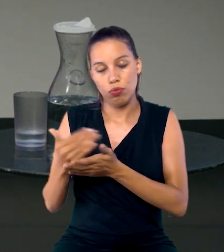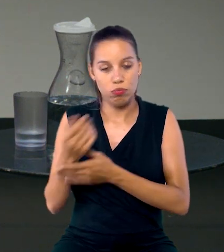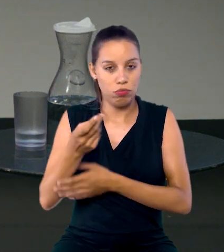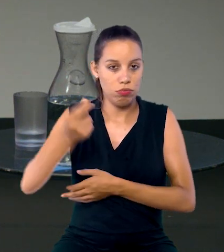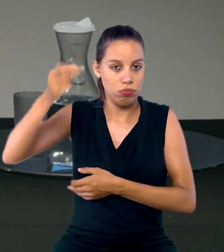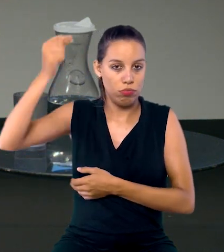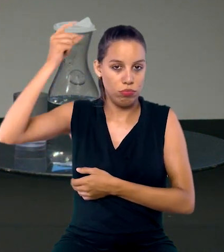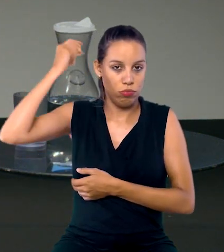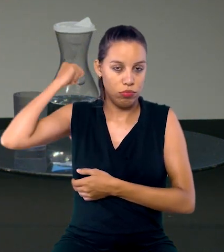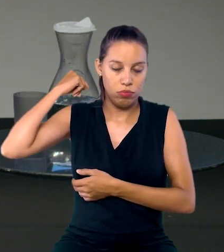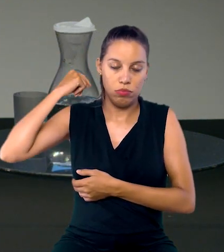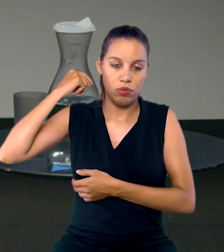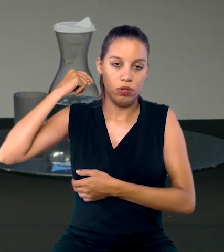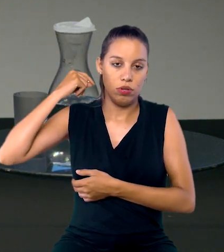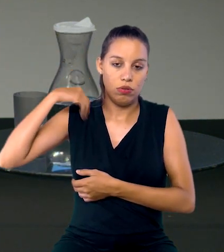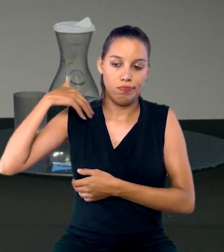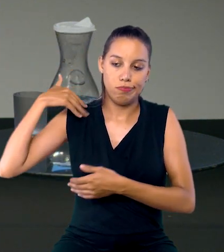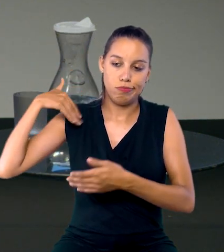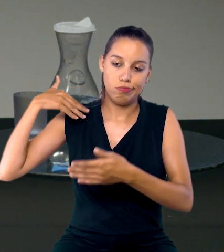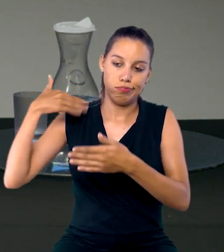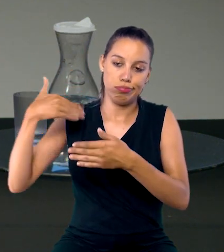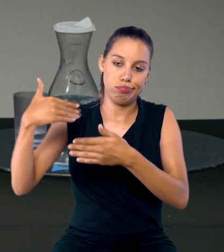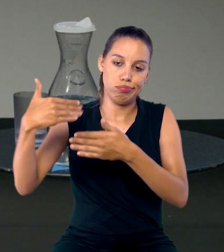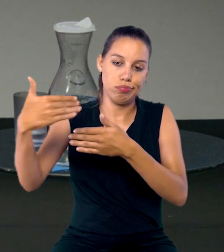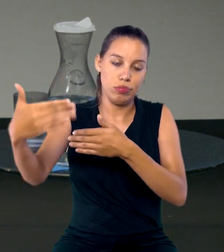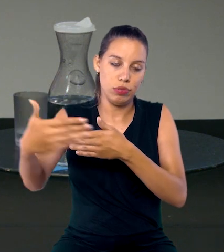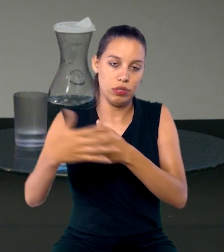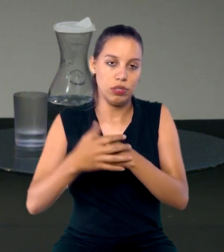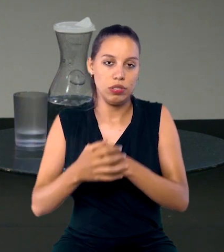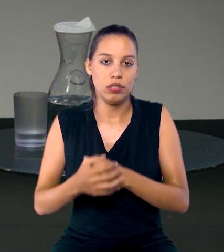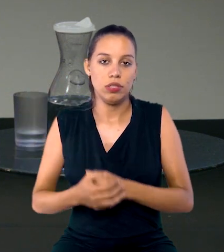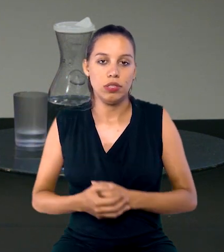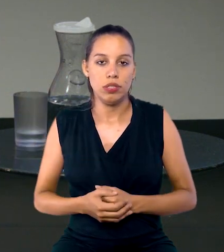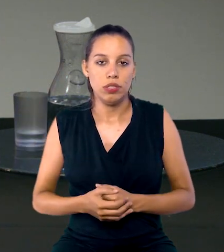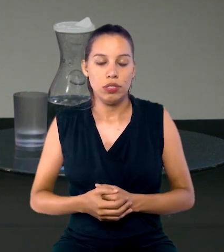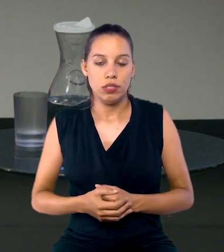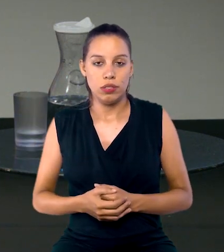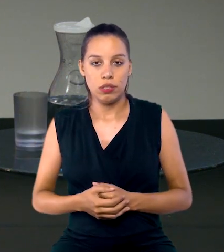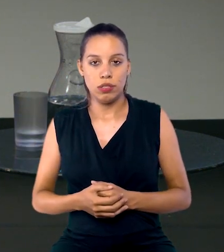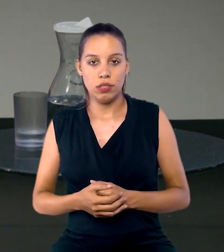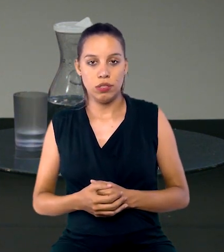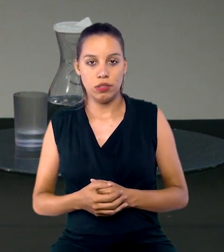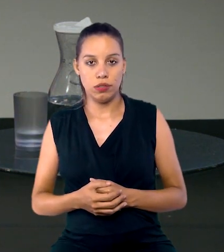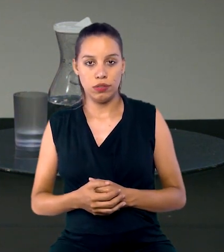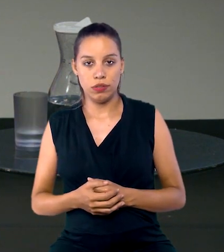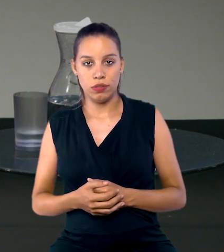muito antes da minha vida e que vai continuar muito depois.